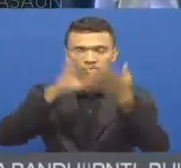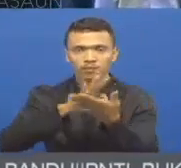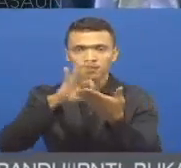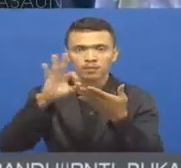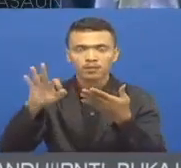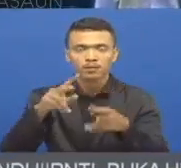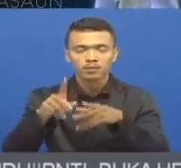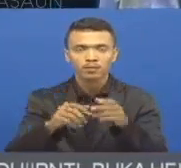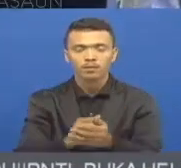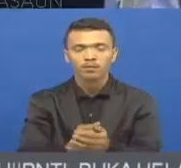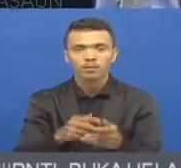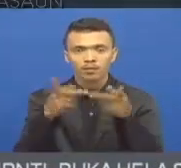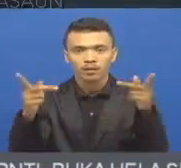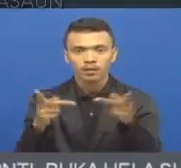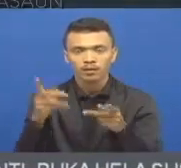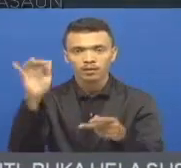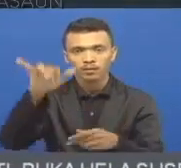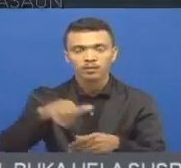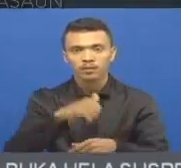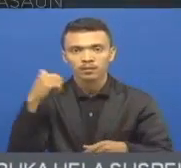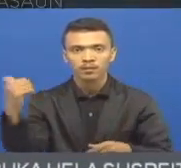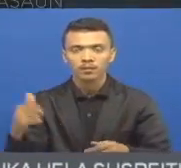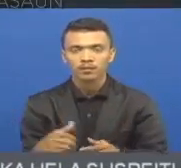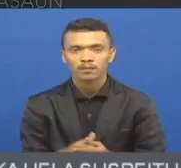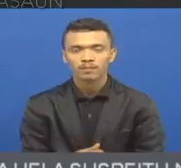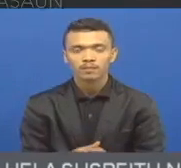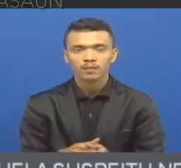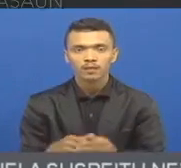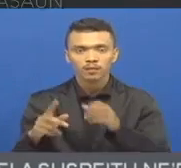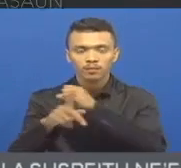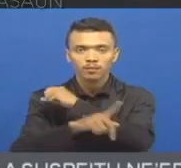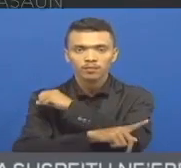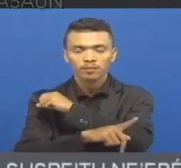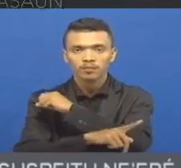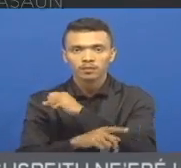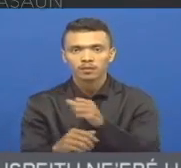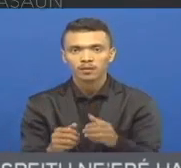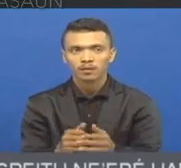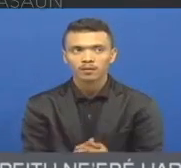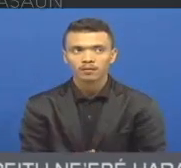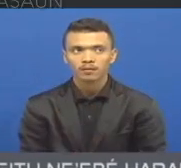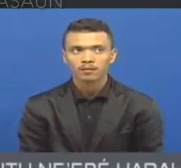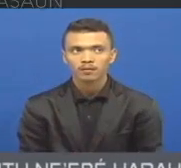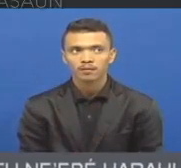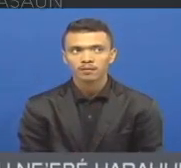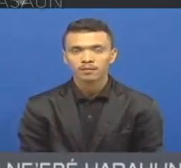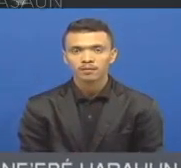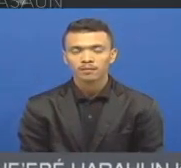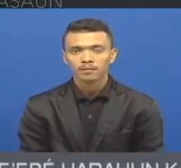recursos humanos, na área Siracelo. Portugal é, eu diria, o